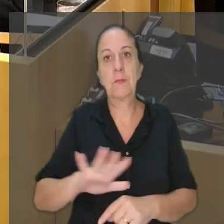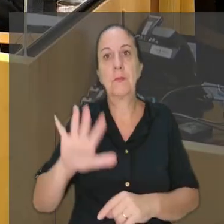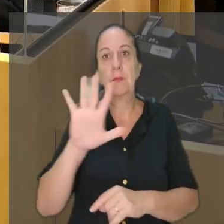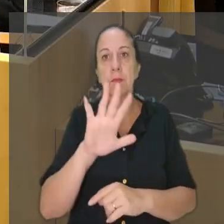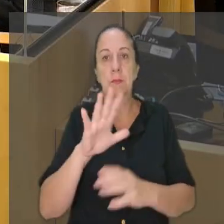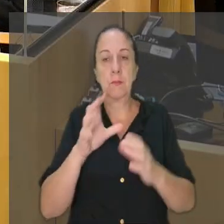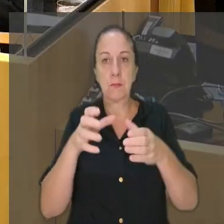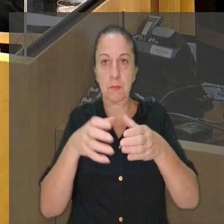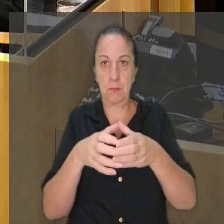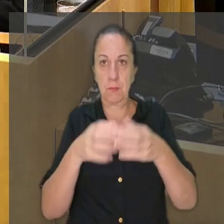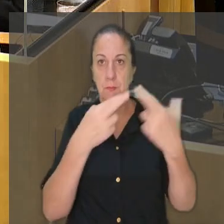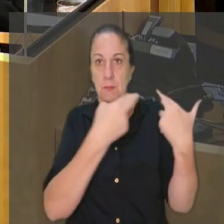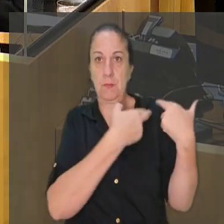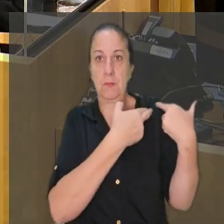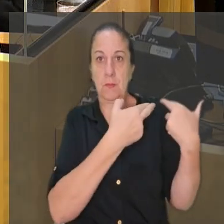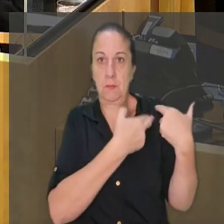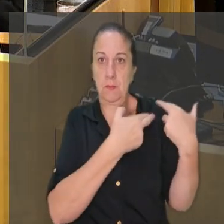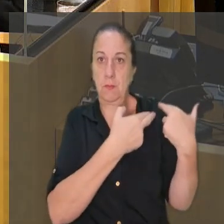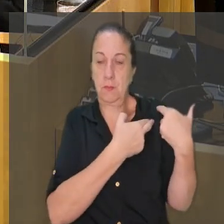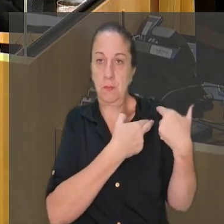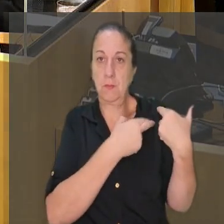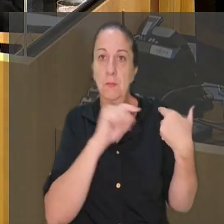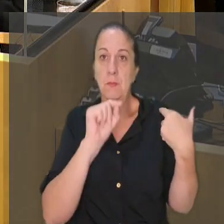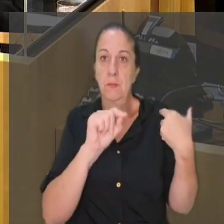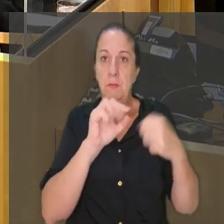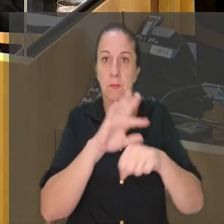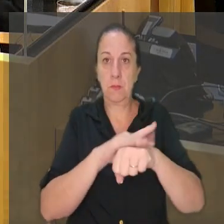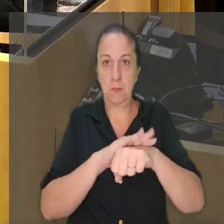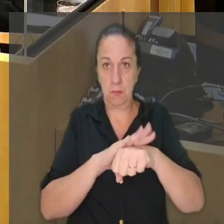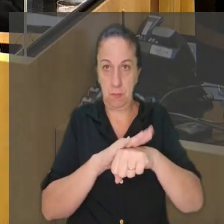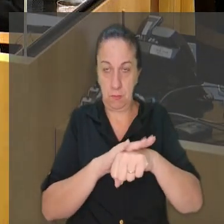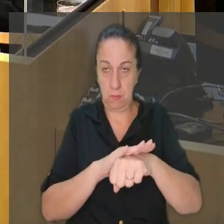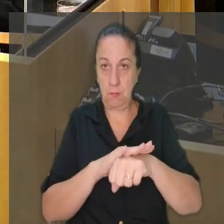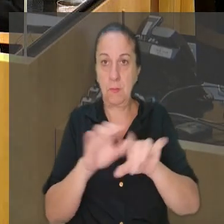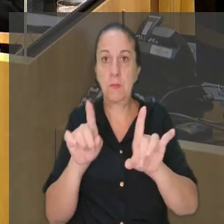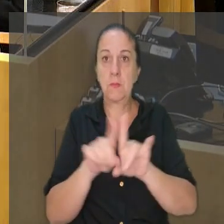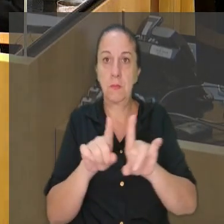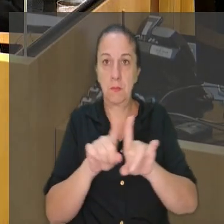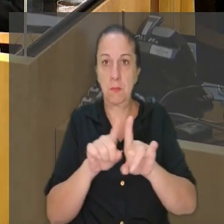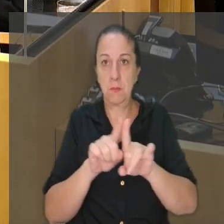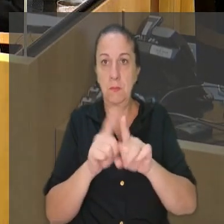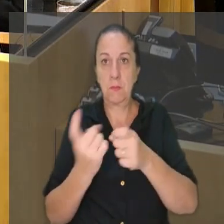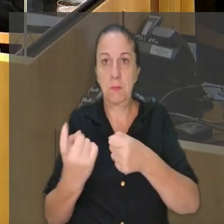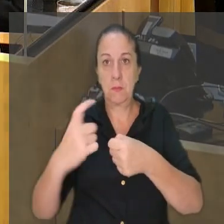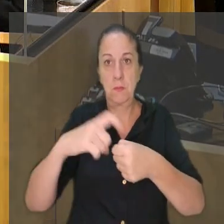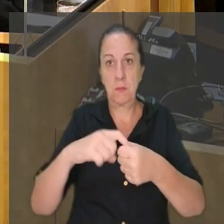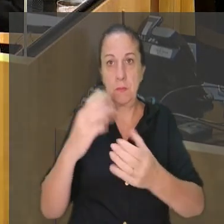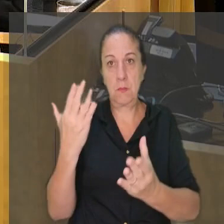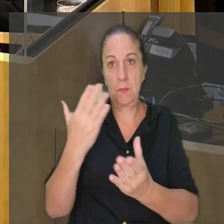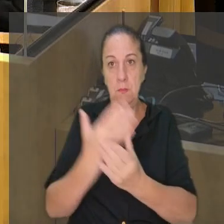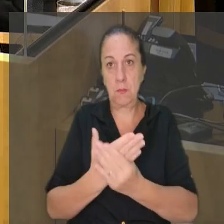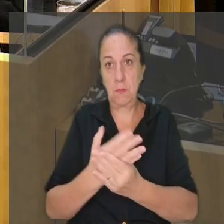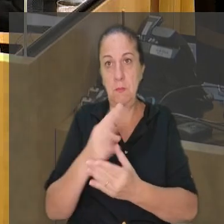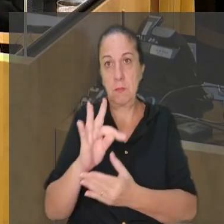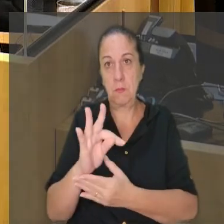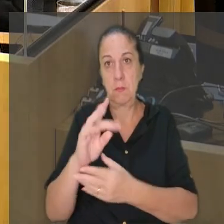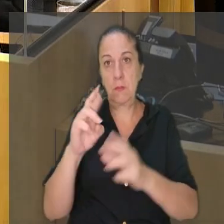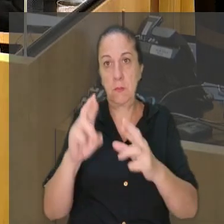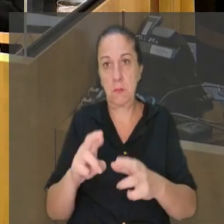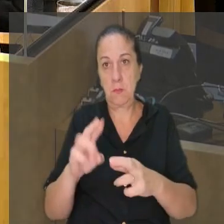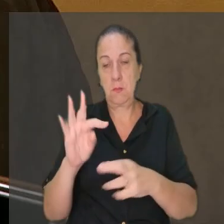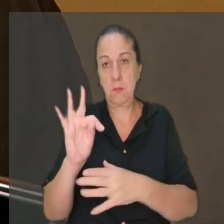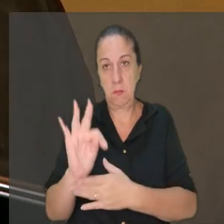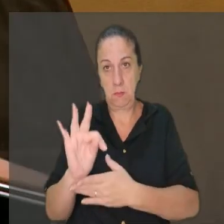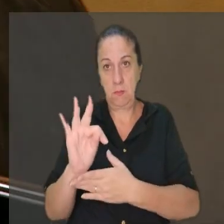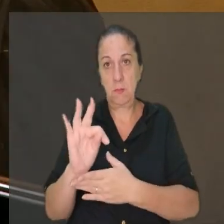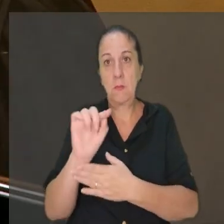unanimidade, a turma responsabilizou a empregadora pela doença ocupacional e determinou o retorno do processo ao Tribunal Regional do